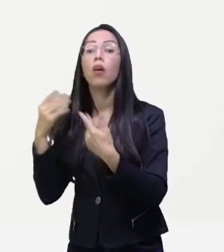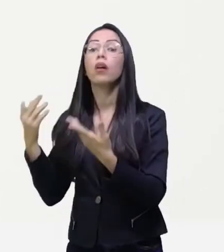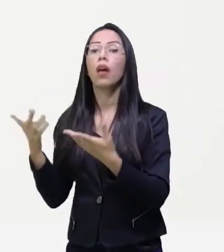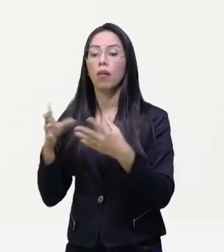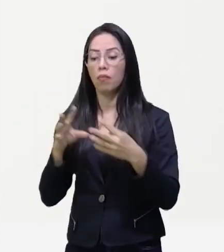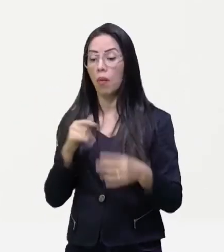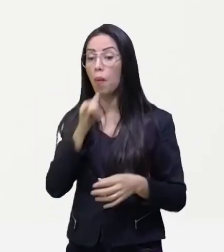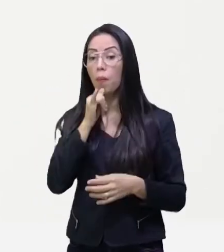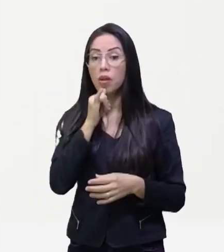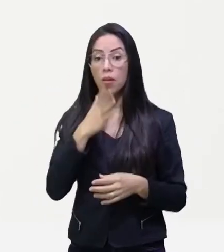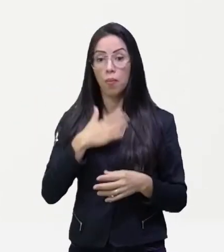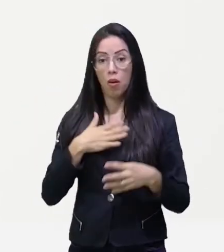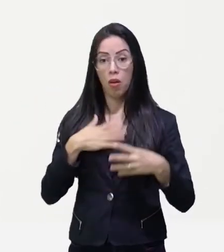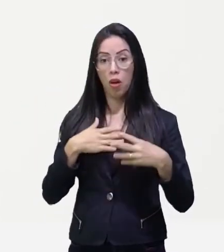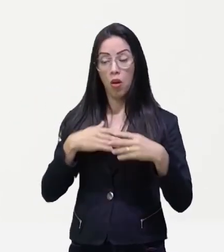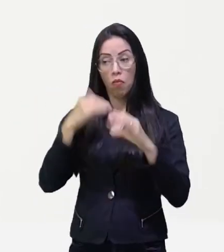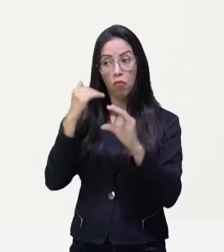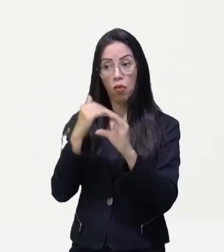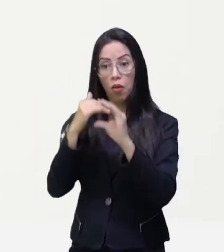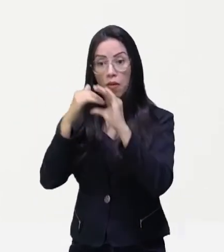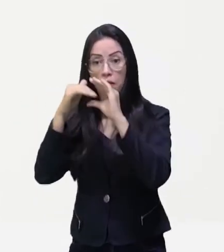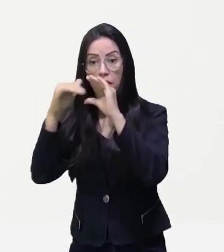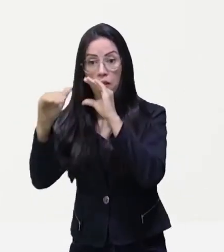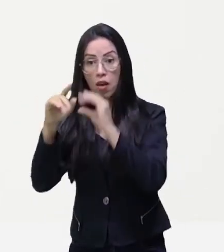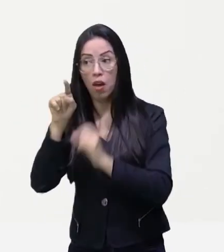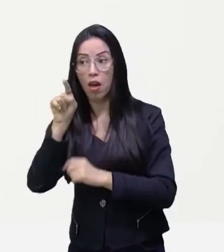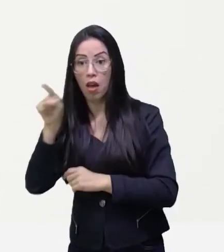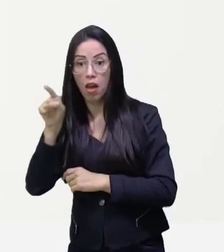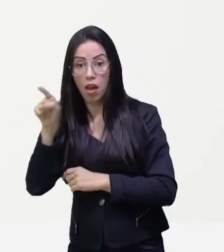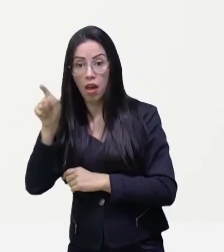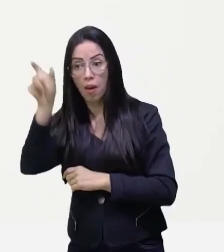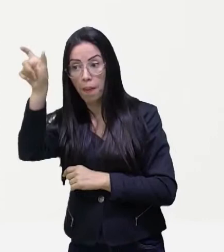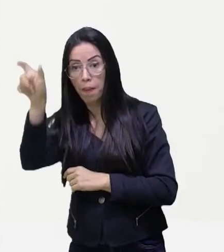recebendo a carta aqui? Quem?